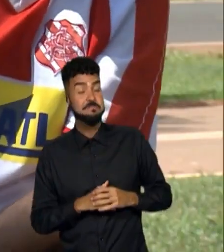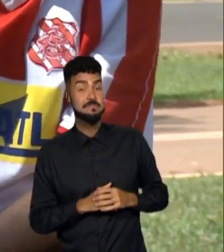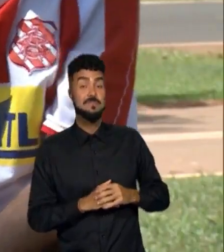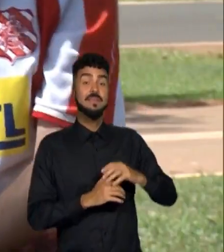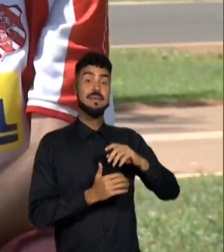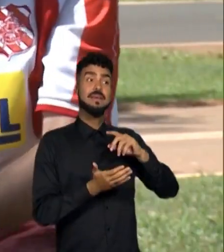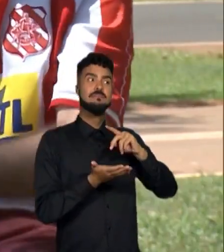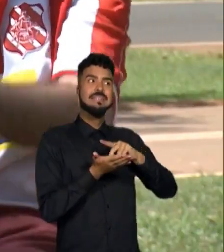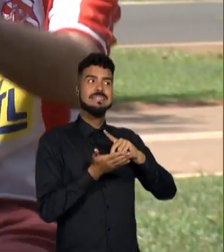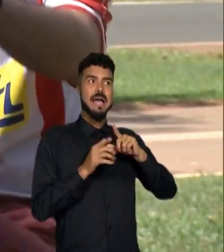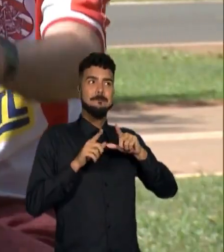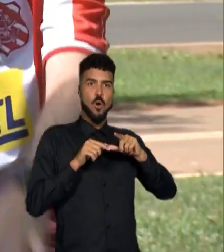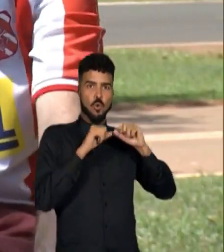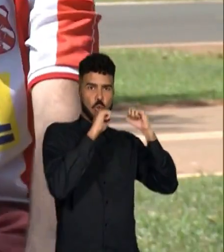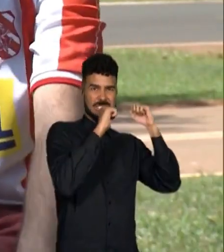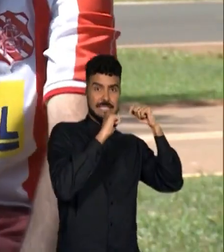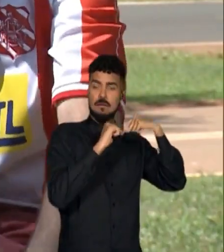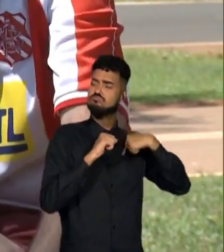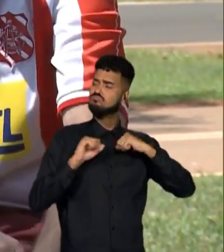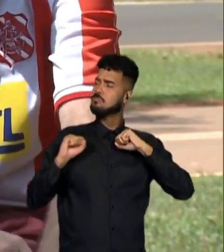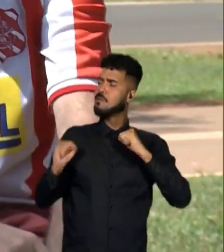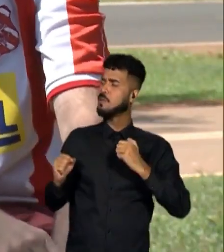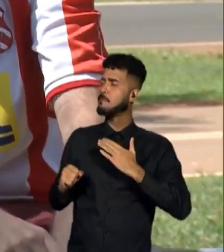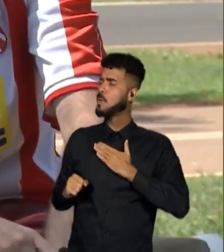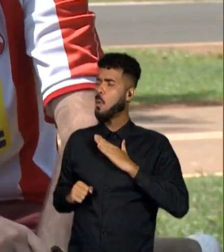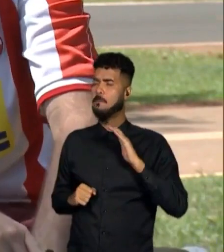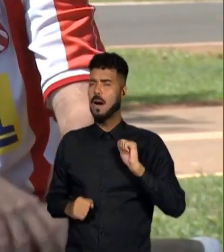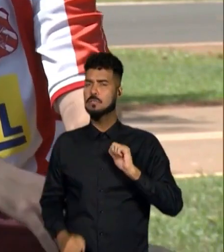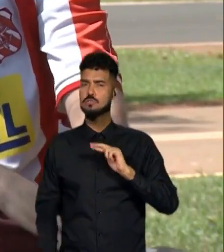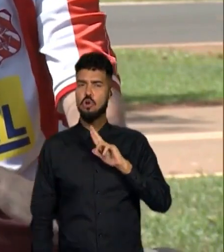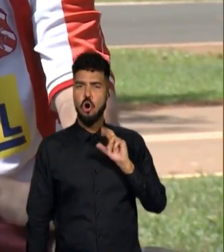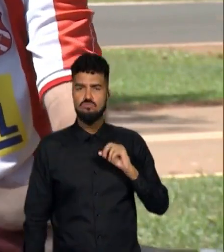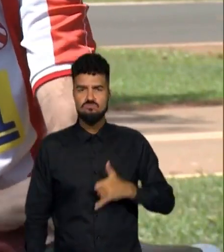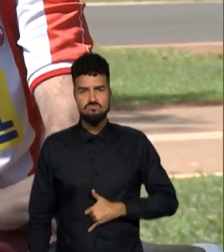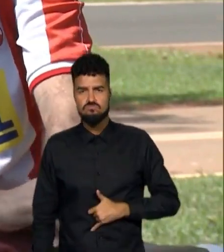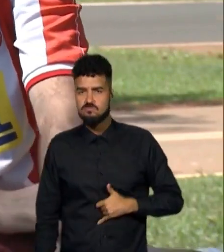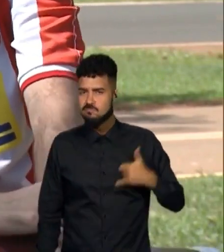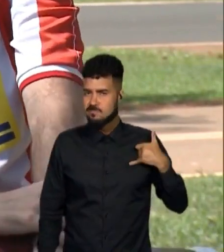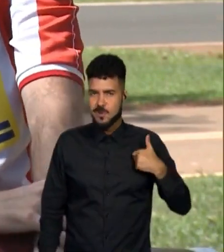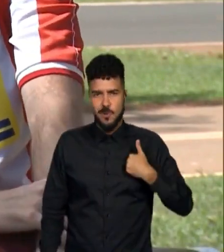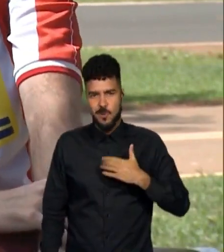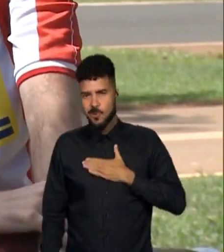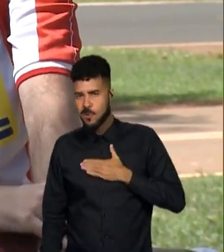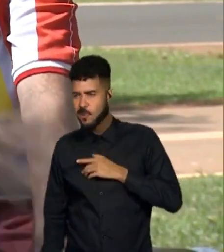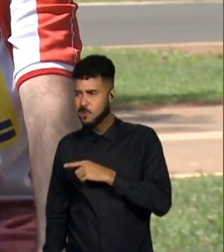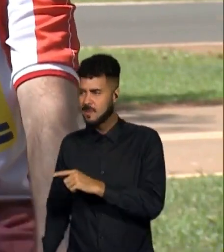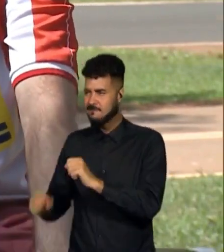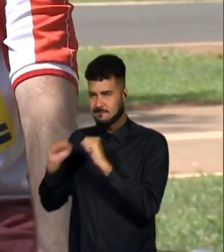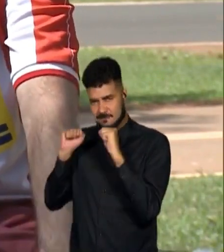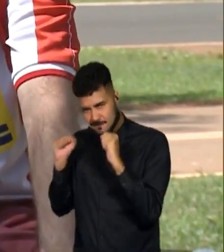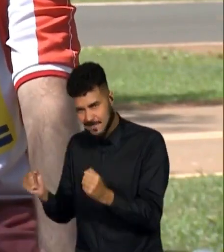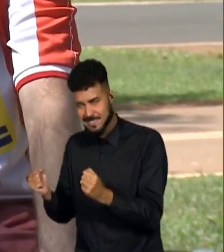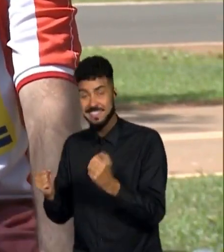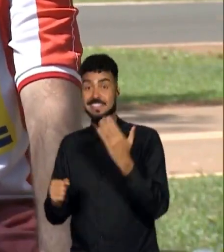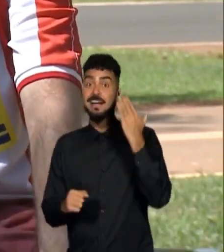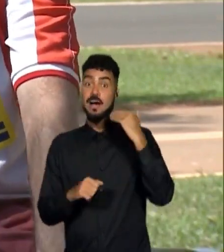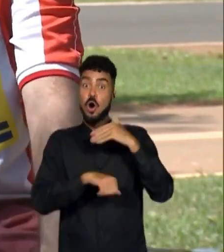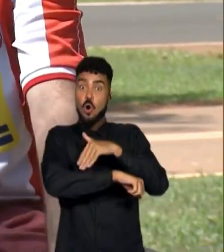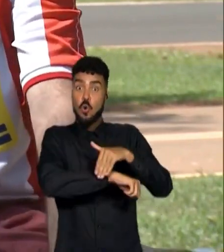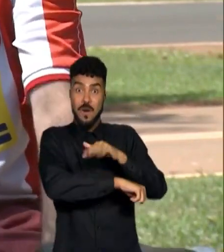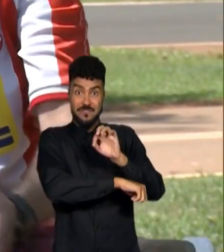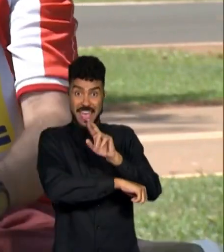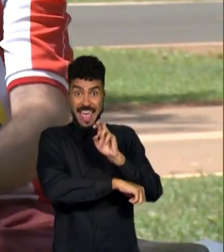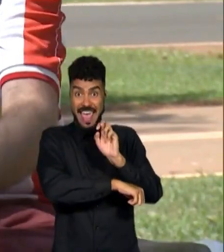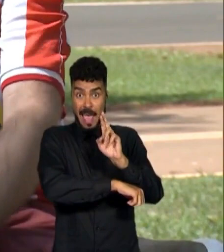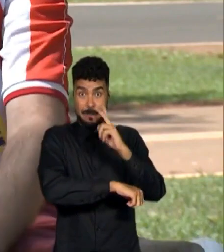muito bairrista, né? Quem torce pelo Bangu é quem é do bairro, quem é morador do bairro, quem gosta daquilo ali. Na época da Rua Ferreira, a torcida invadia